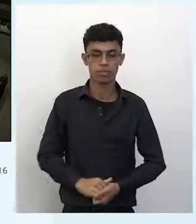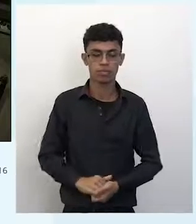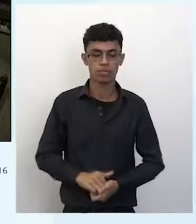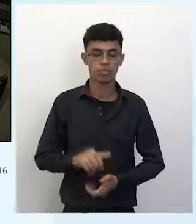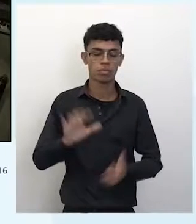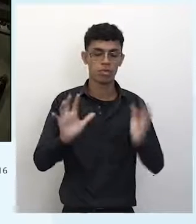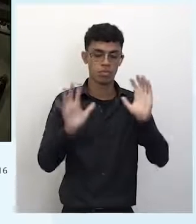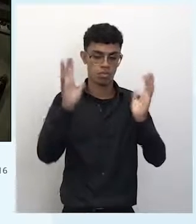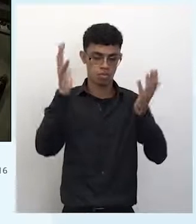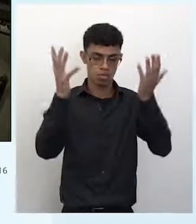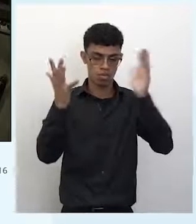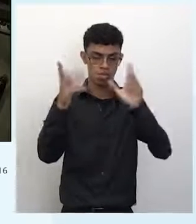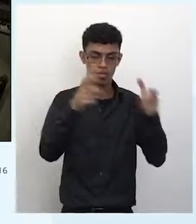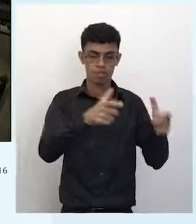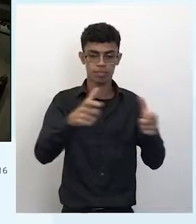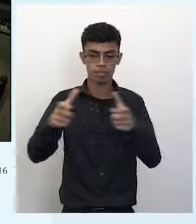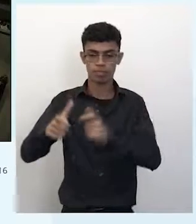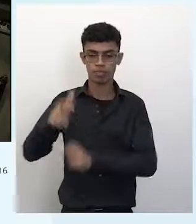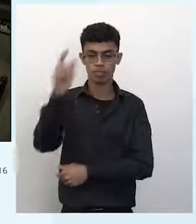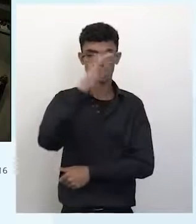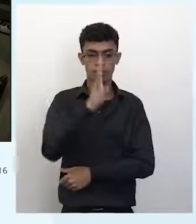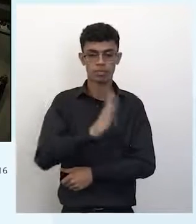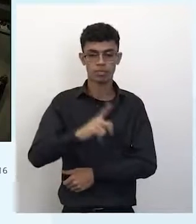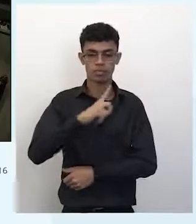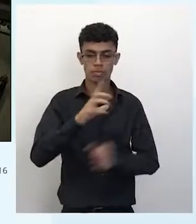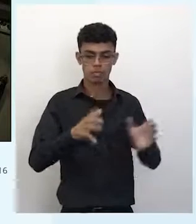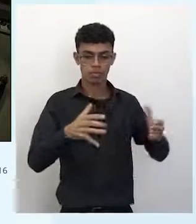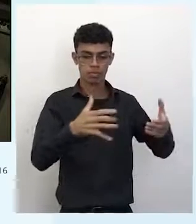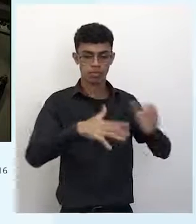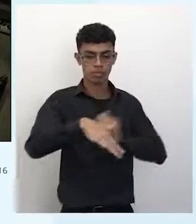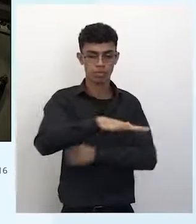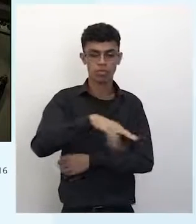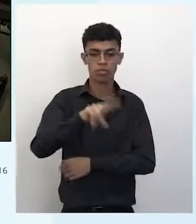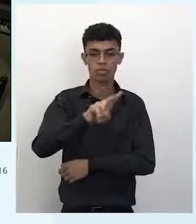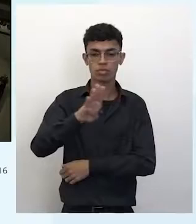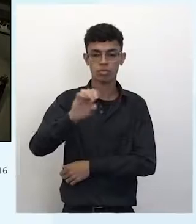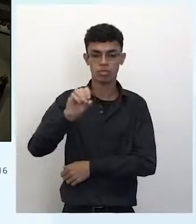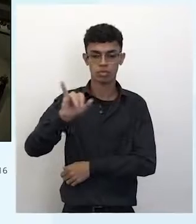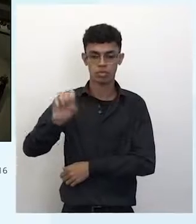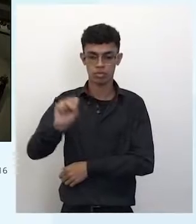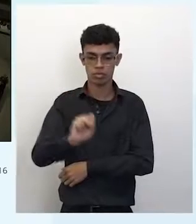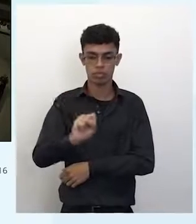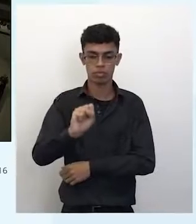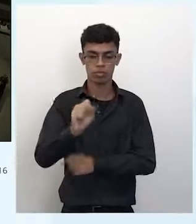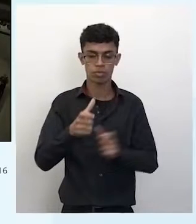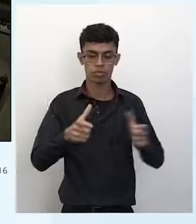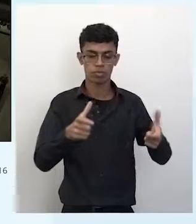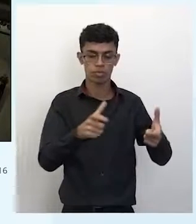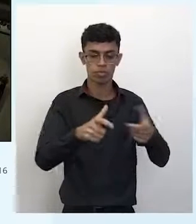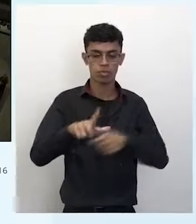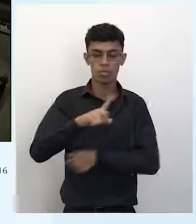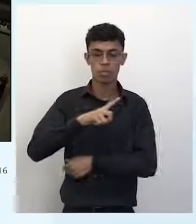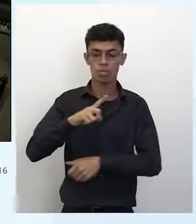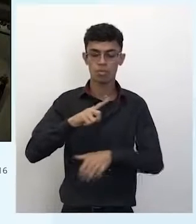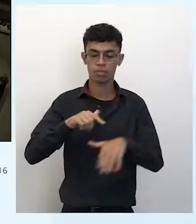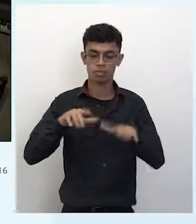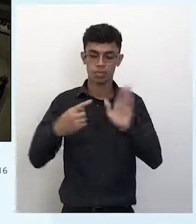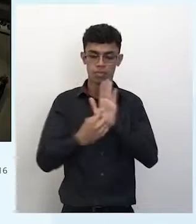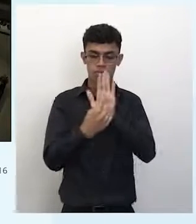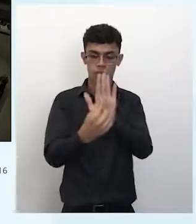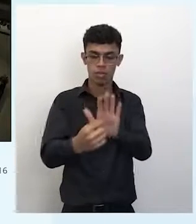festa está em todas as regiões do Brasil. Existem grupos chamados de bois, que são agremiações que realizam desfiles e